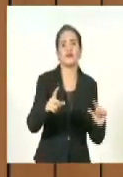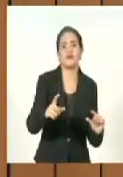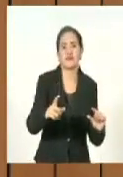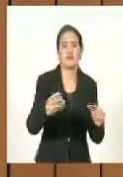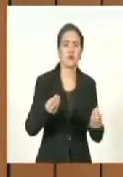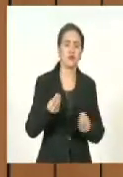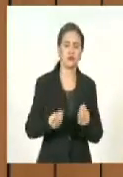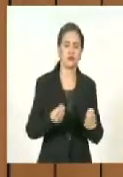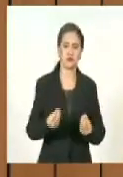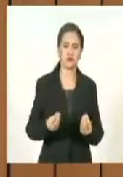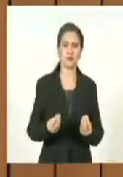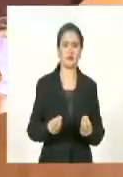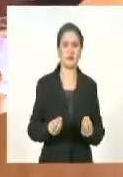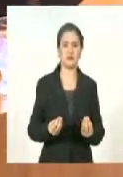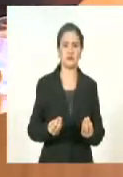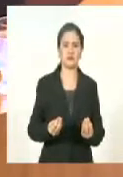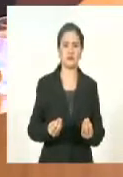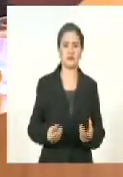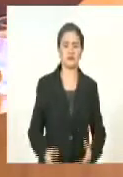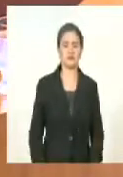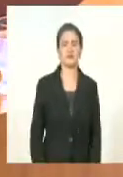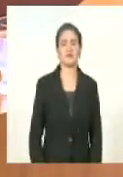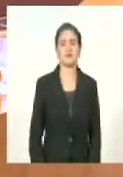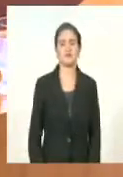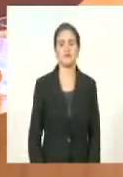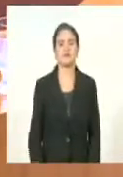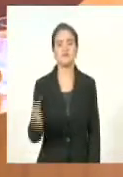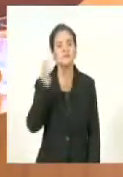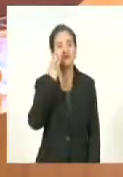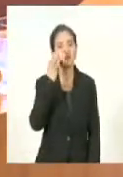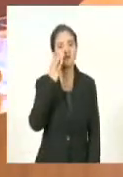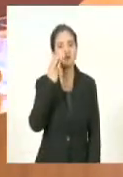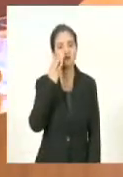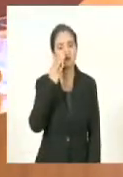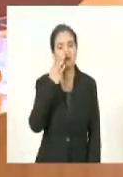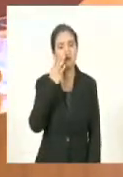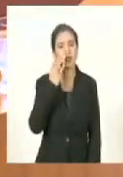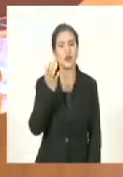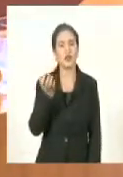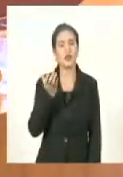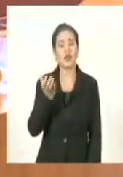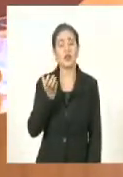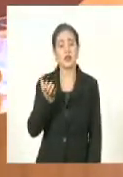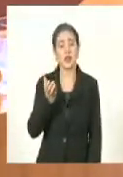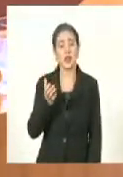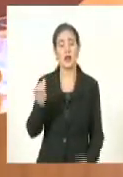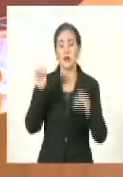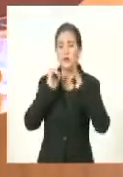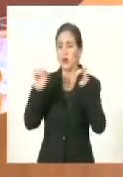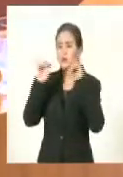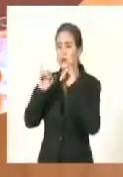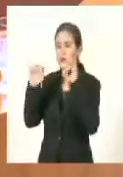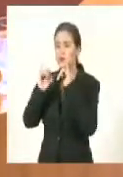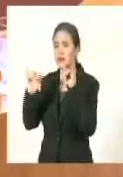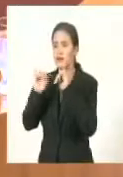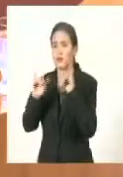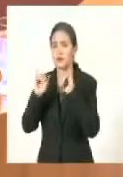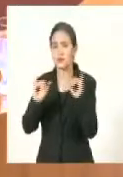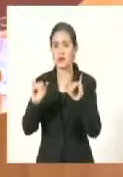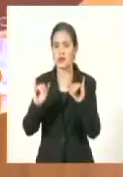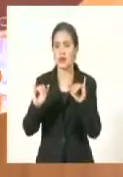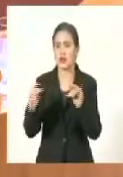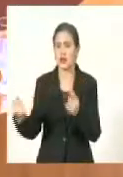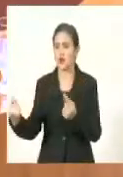não volte ao passado. Flávio Dino quer manter os inimigos fortes no imaginário do povo para culpá-los e